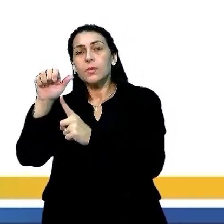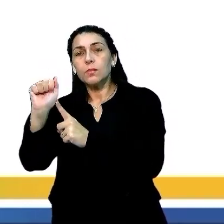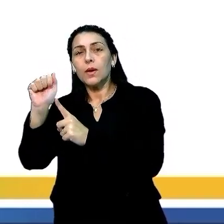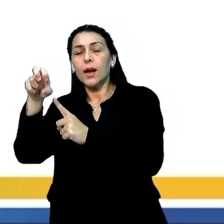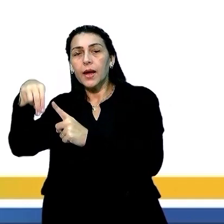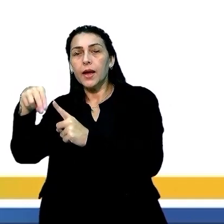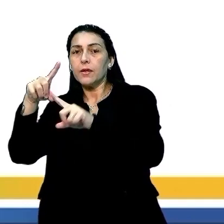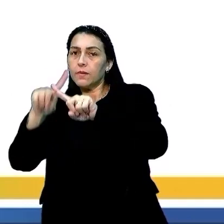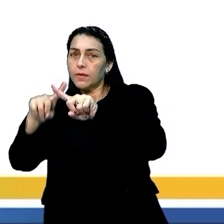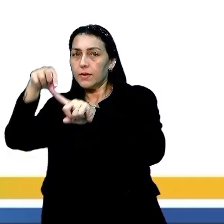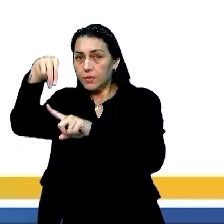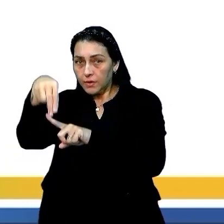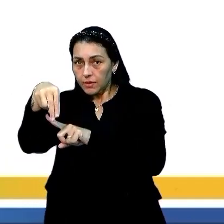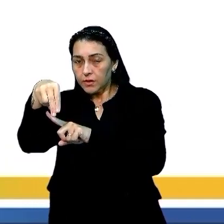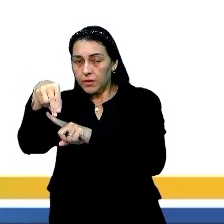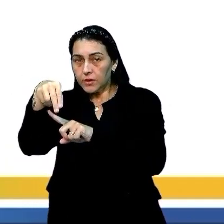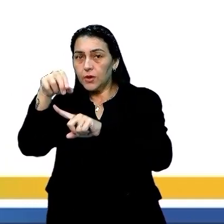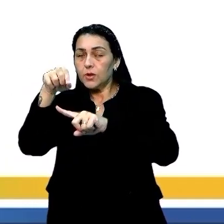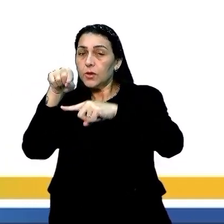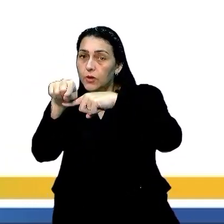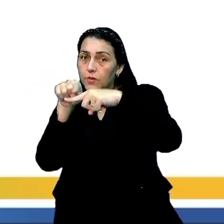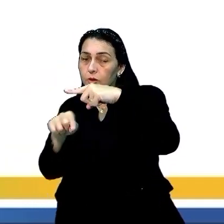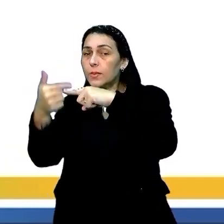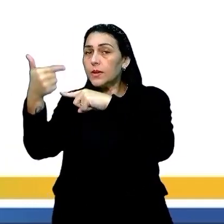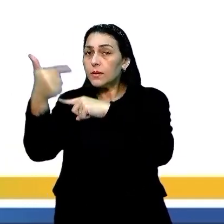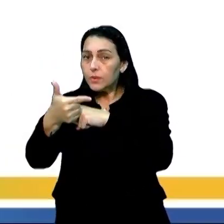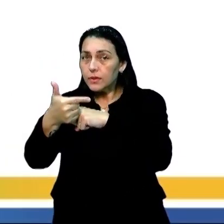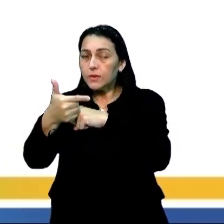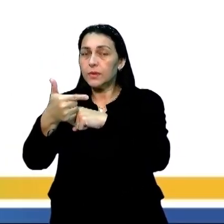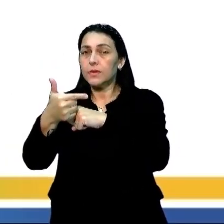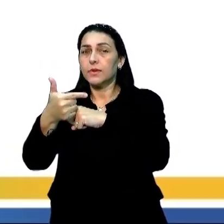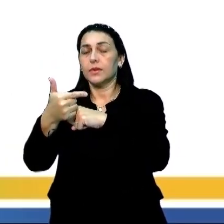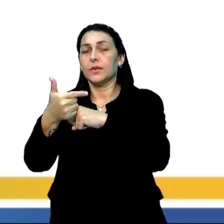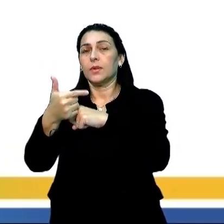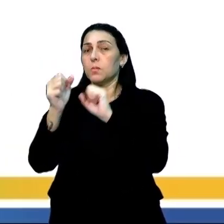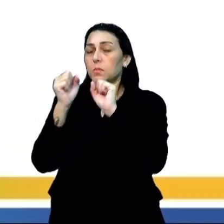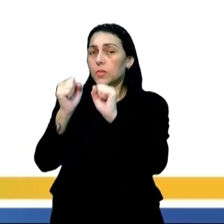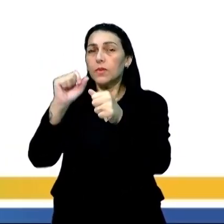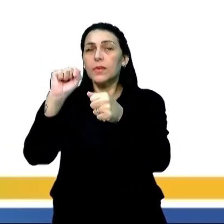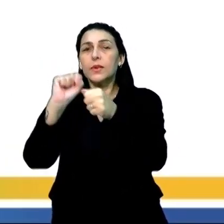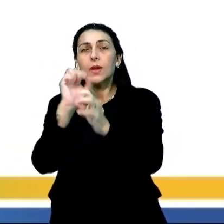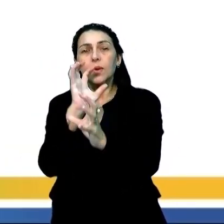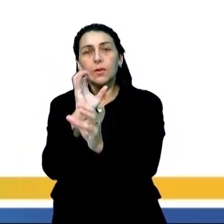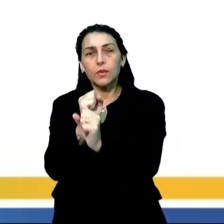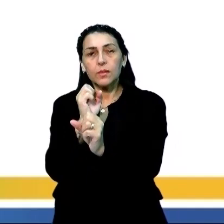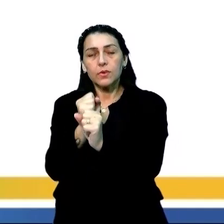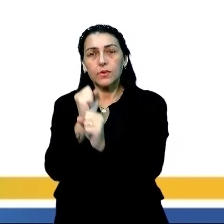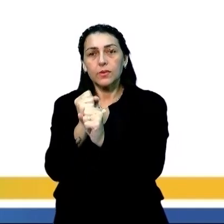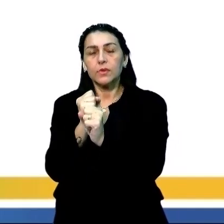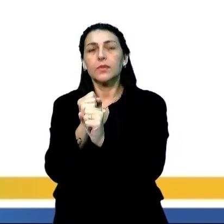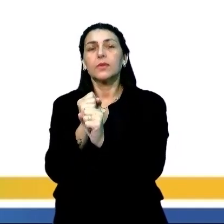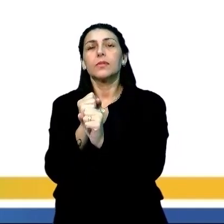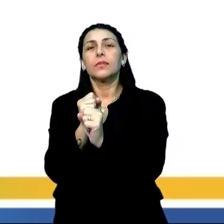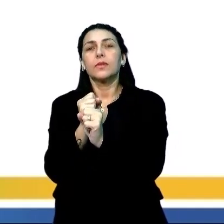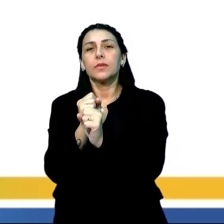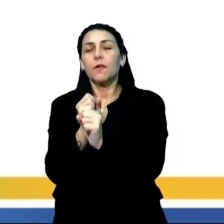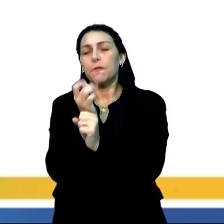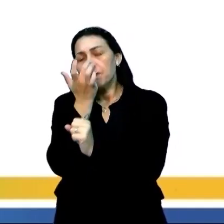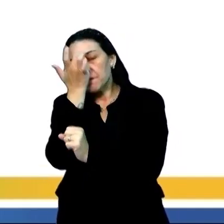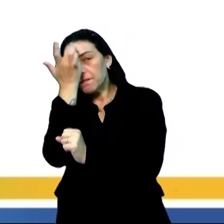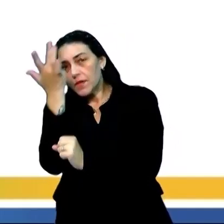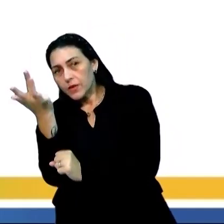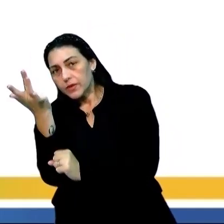vezes N, dividido para 2. E aí, podemos fazer a conta, simplesmente ela bem